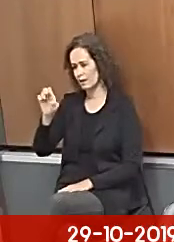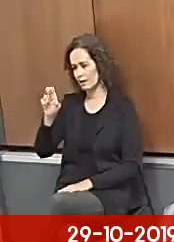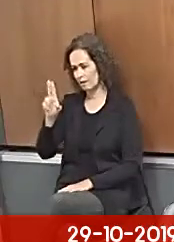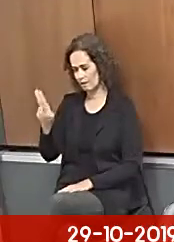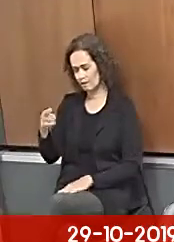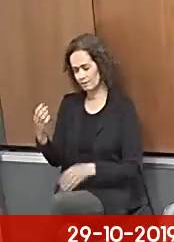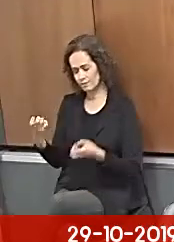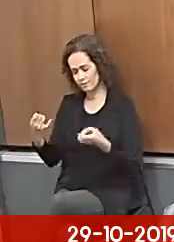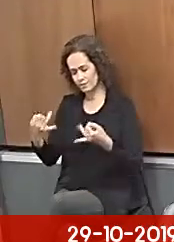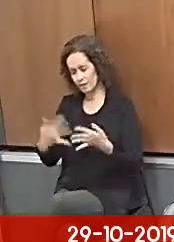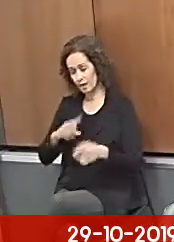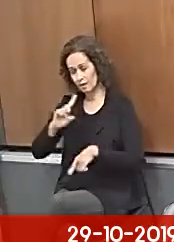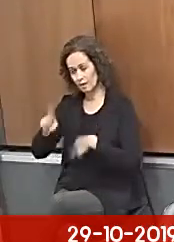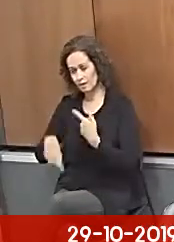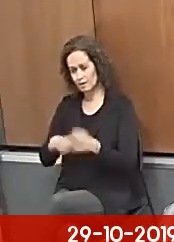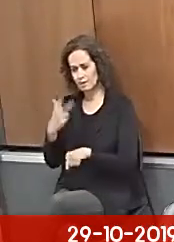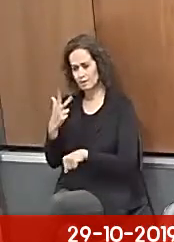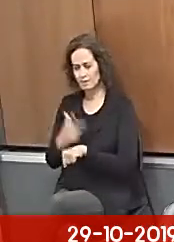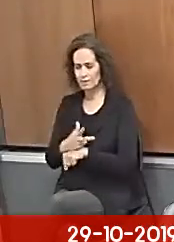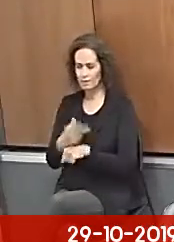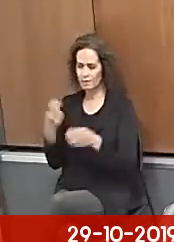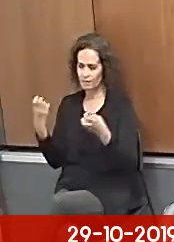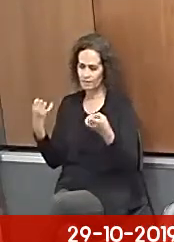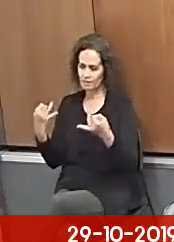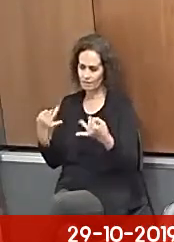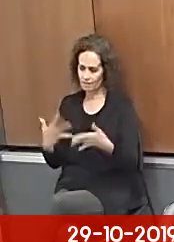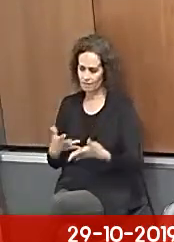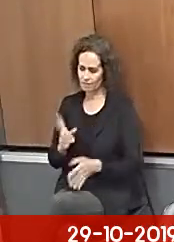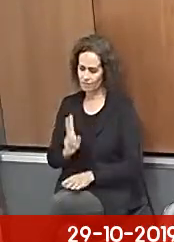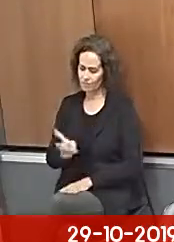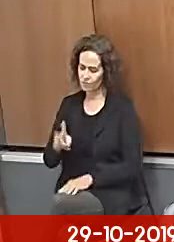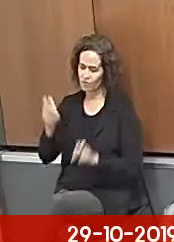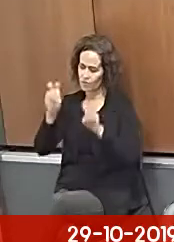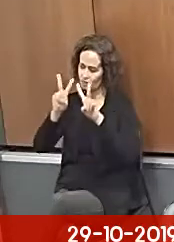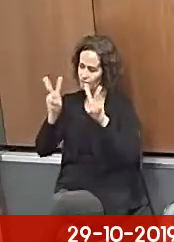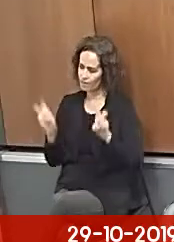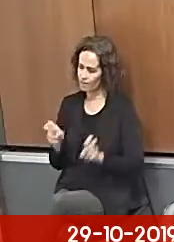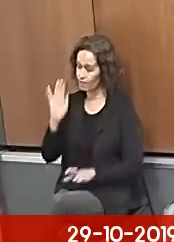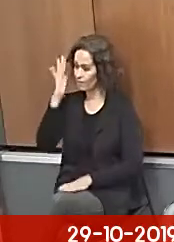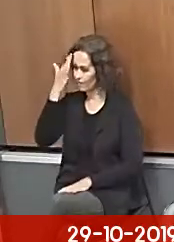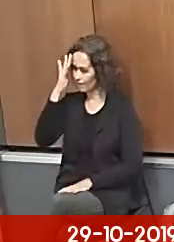vídeo explicativo, a gente já vai estar condicionando ao tema e entendendo a